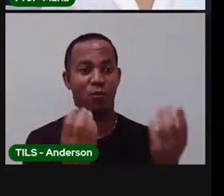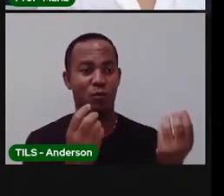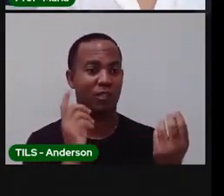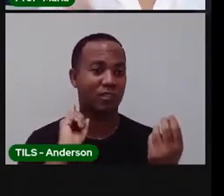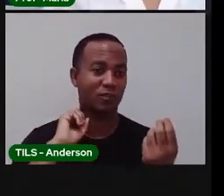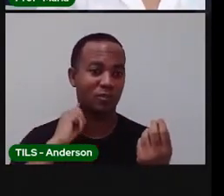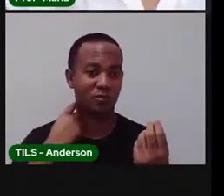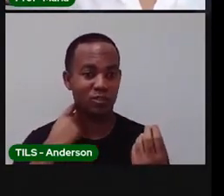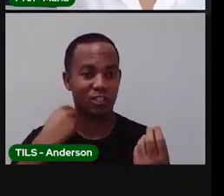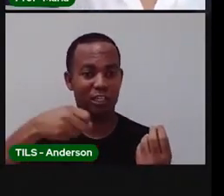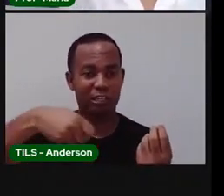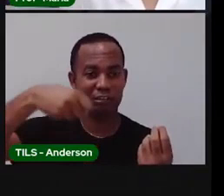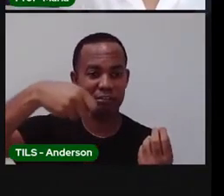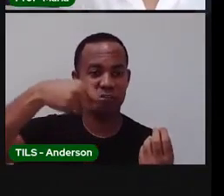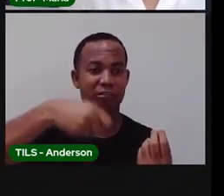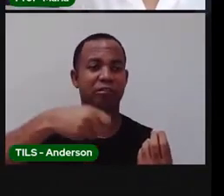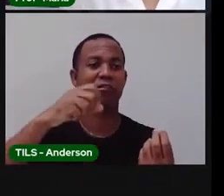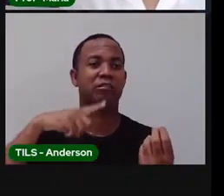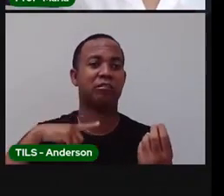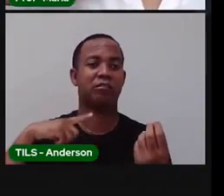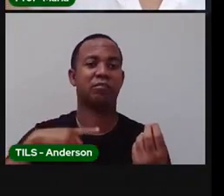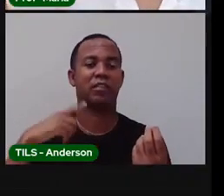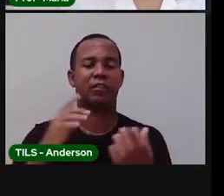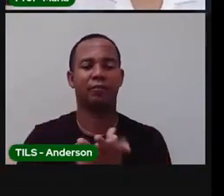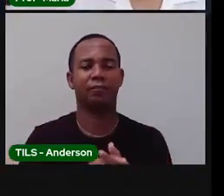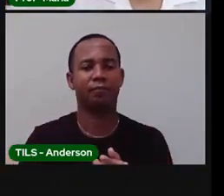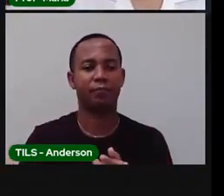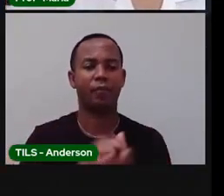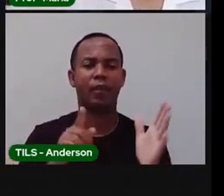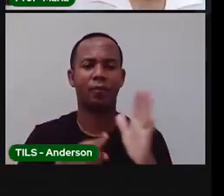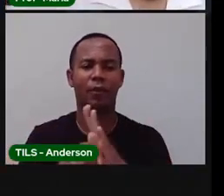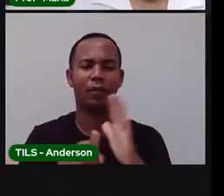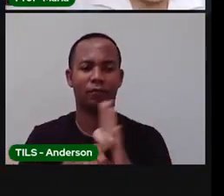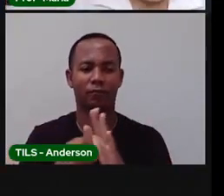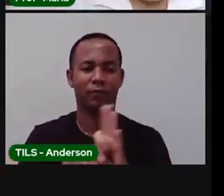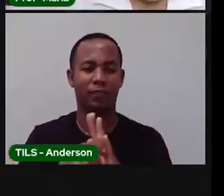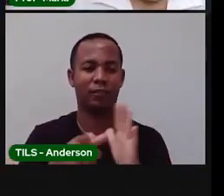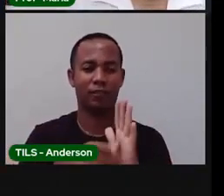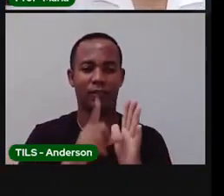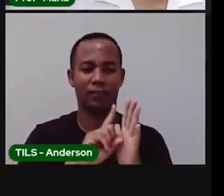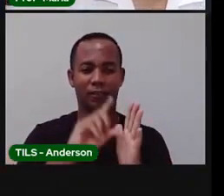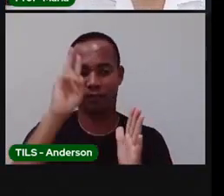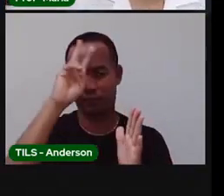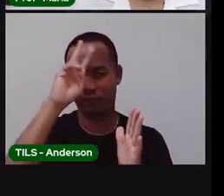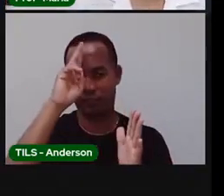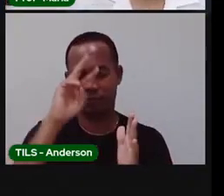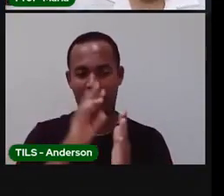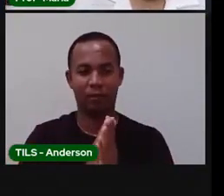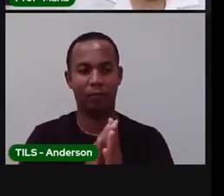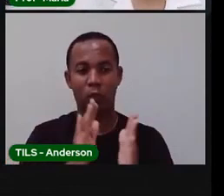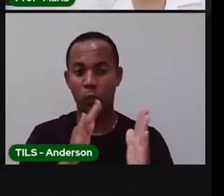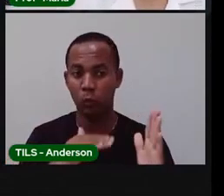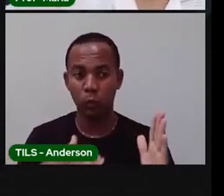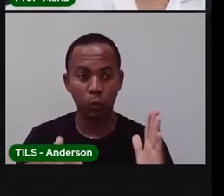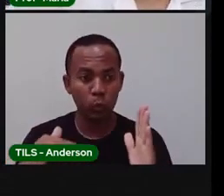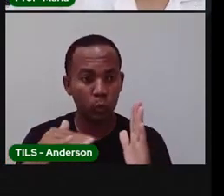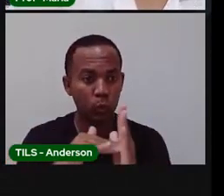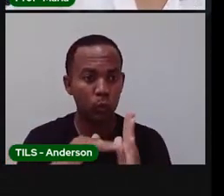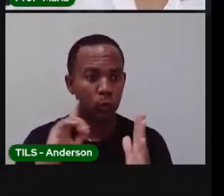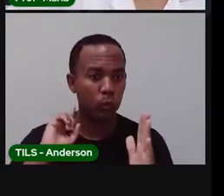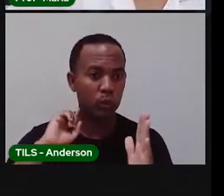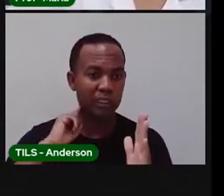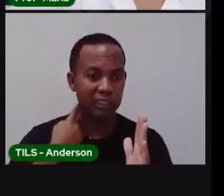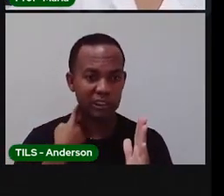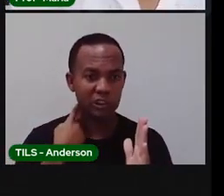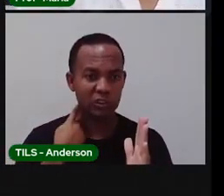E aí a gente volta para a pergunta lá do início da nossa aula. Será que tudo que vai para o lixo, de fato,